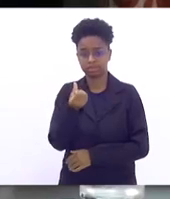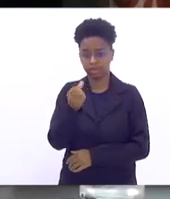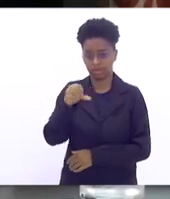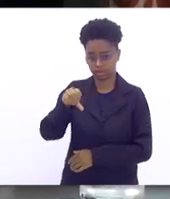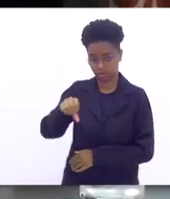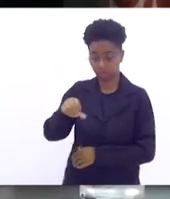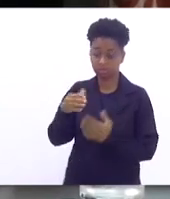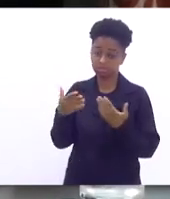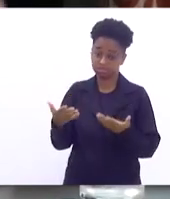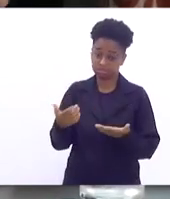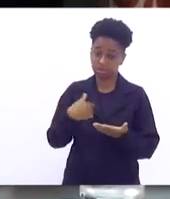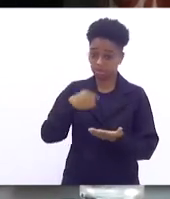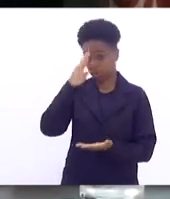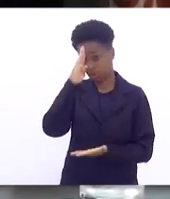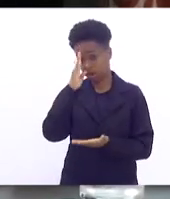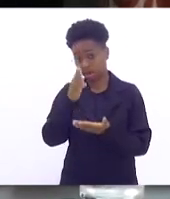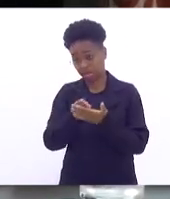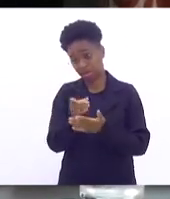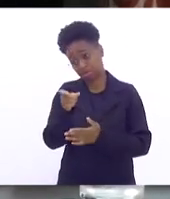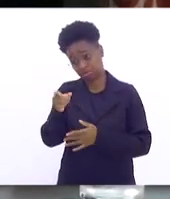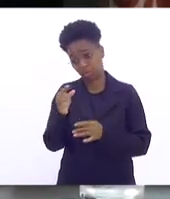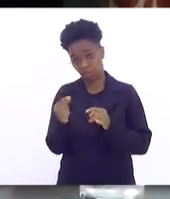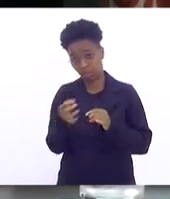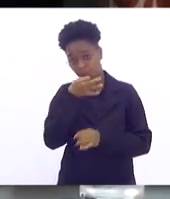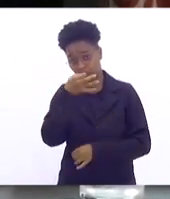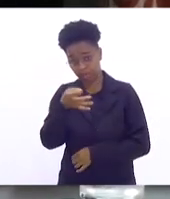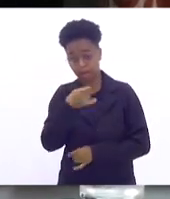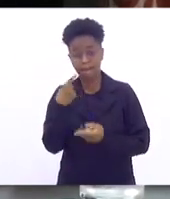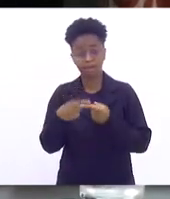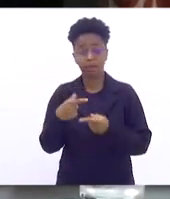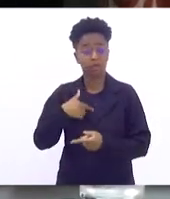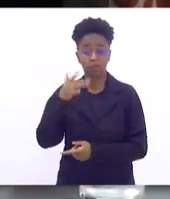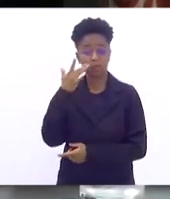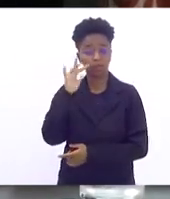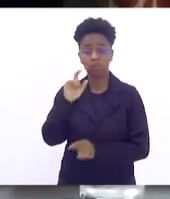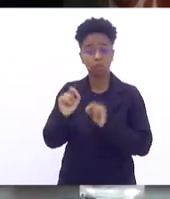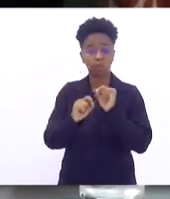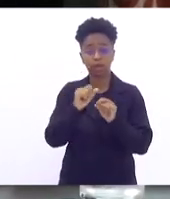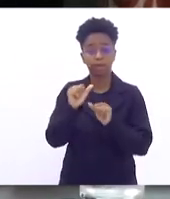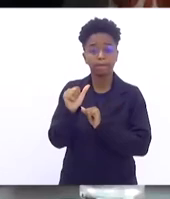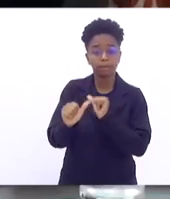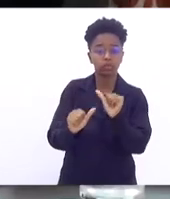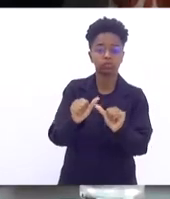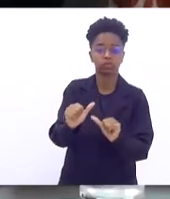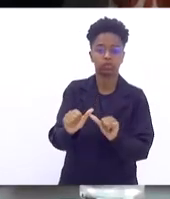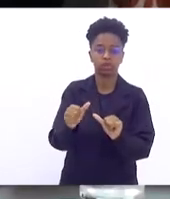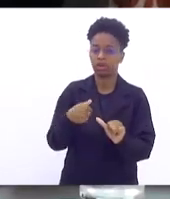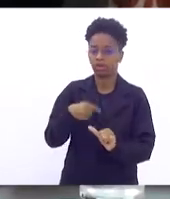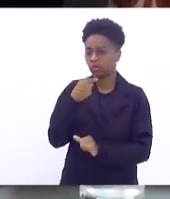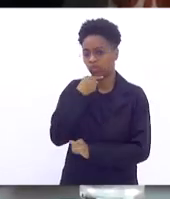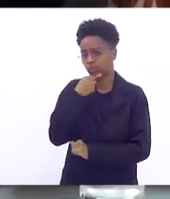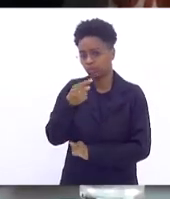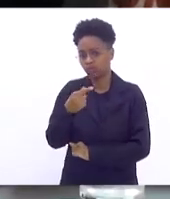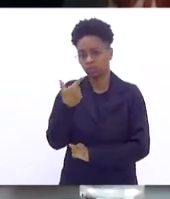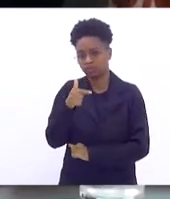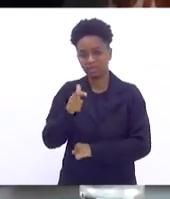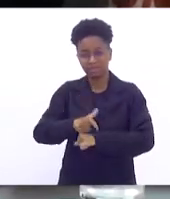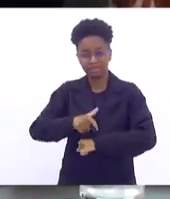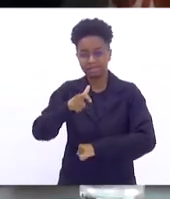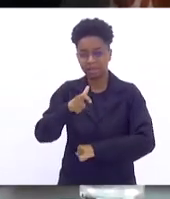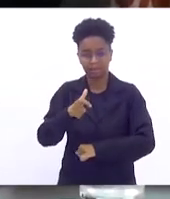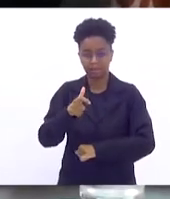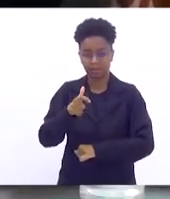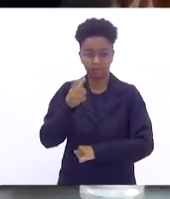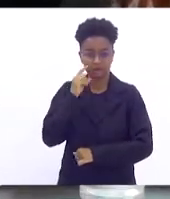tu acreditando em vossa excelência porque eu não sei o que que ela alterou não consegui não tive tempo de entrar